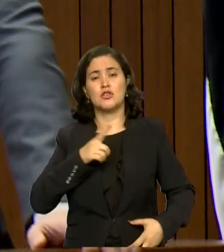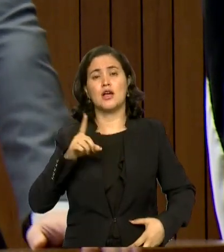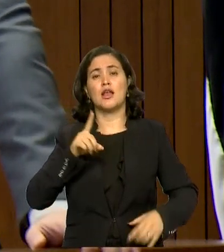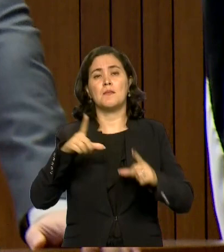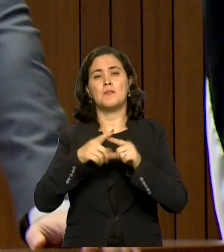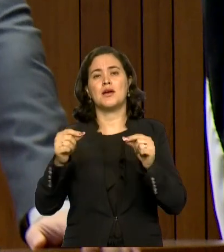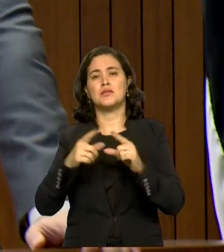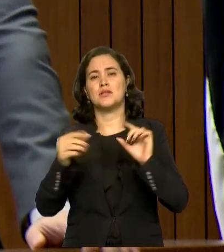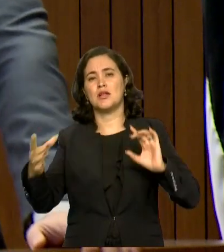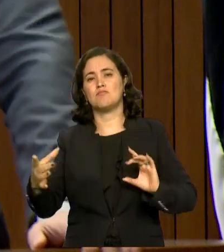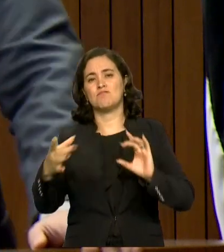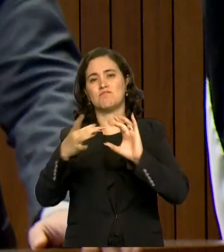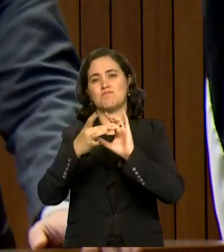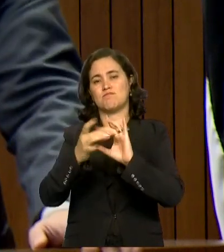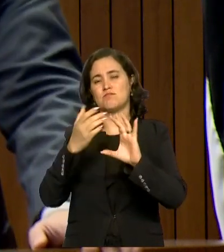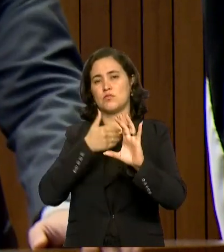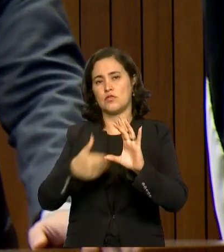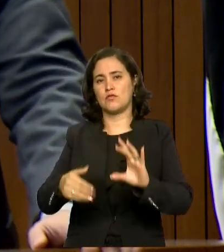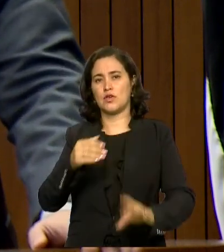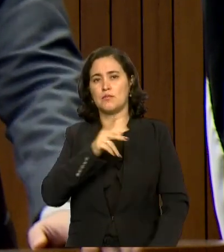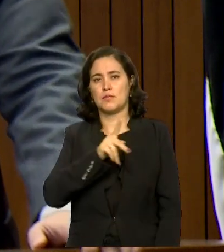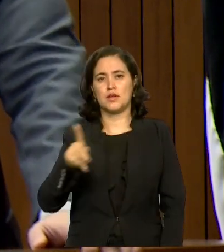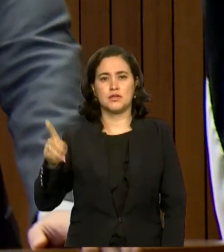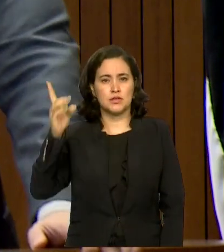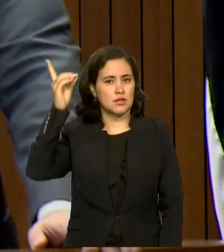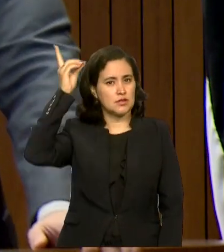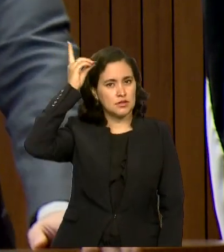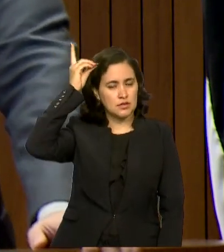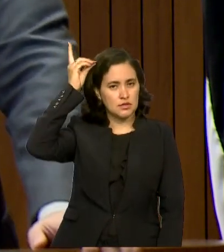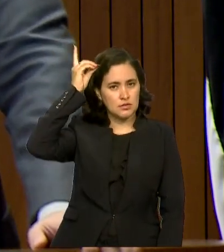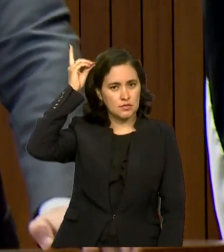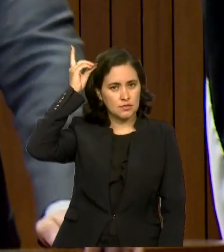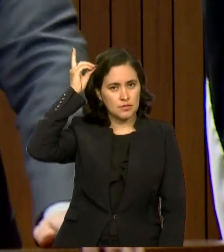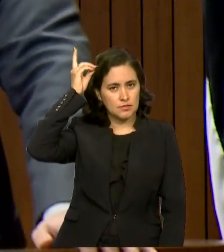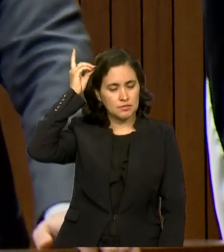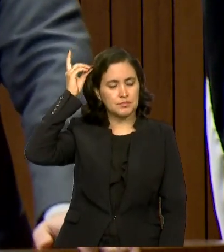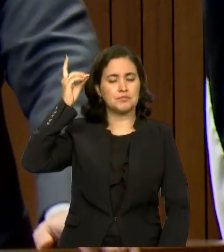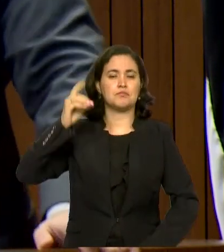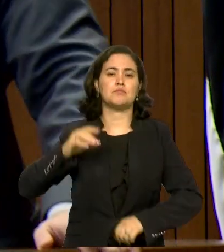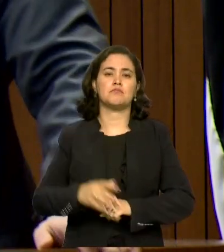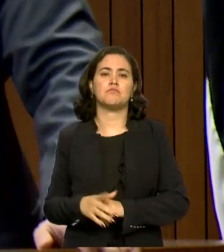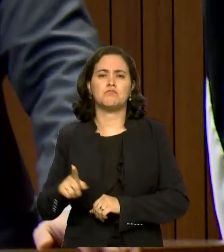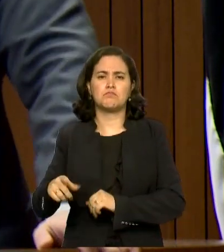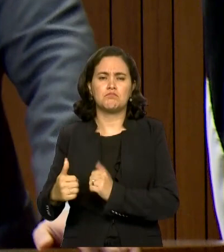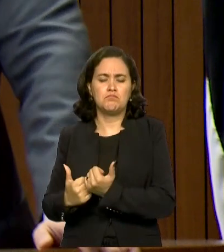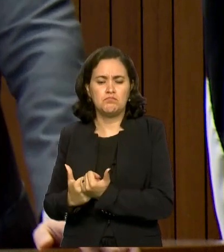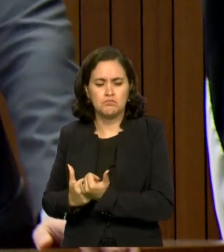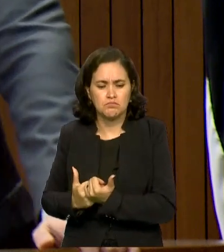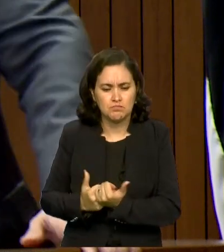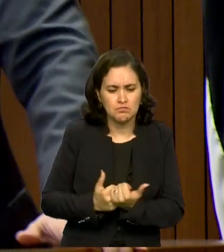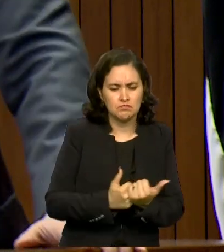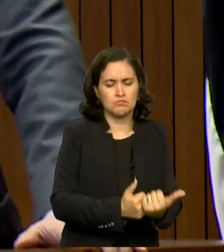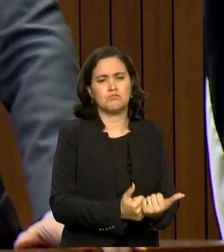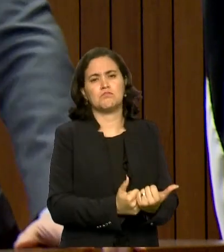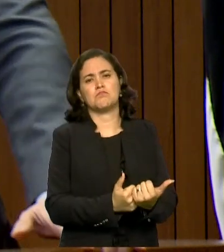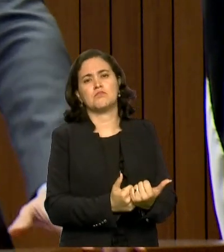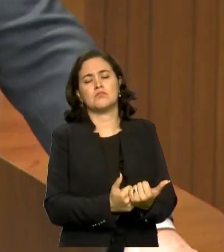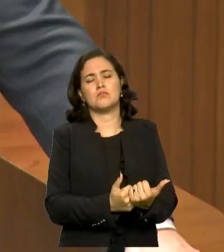enorme do nosso governo. Era a presidenta Dilma. A presidenta Dilma abraçou o governo do nosso hoje